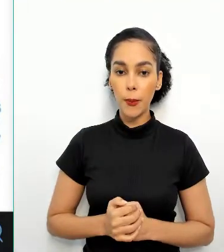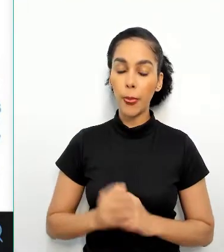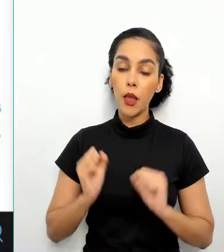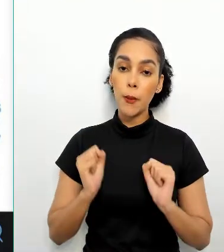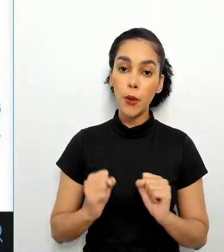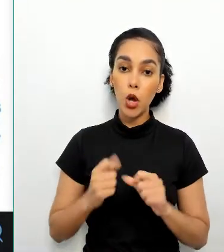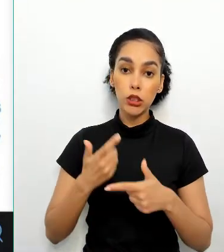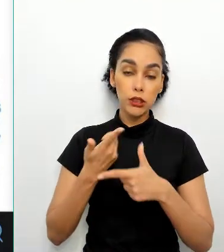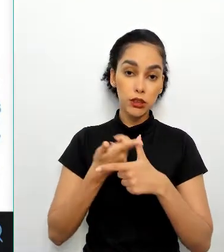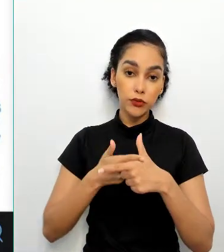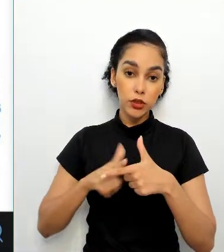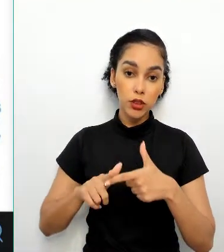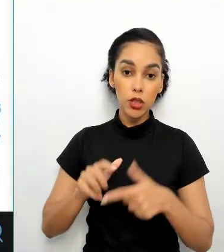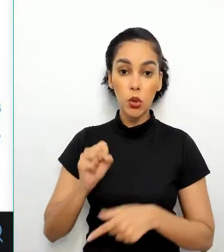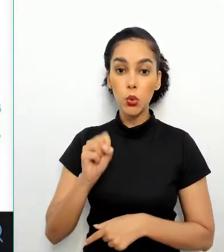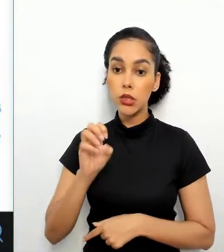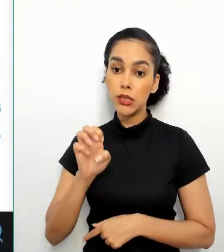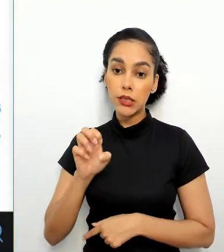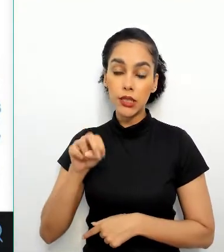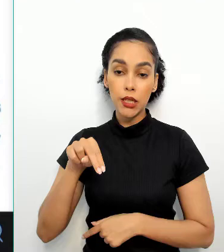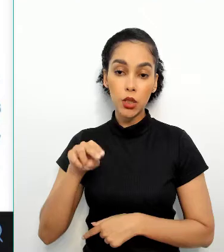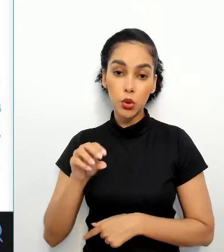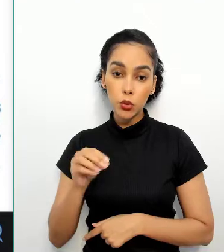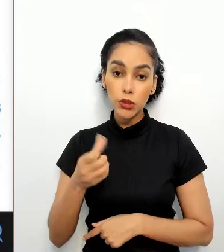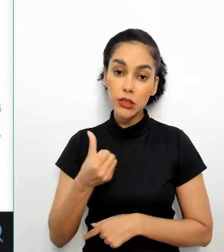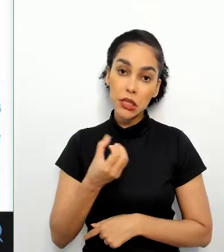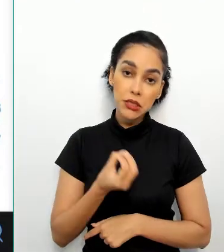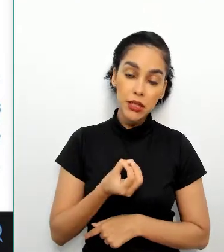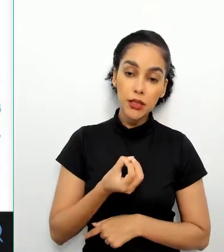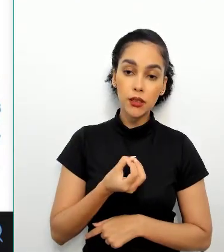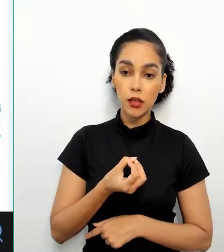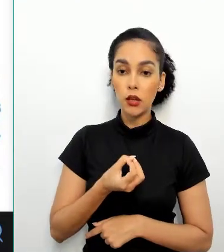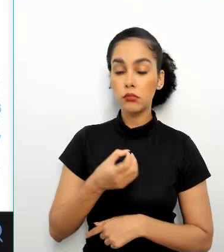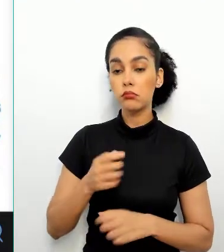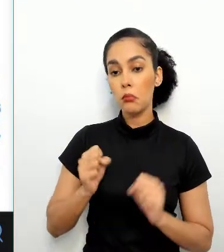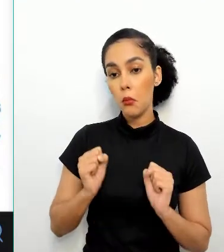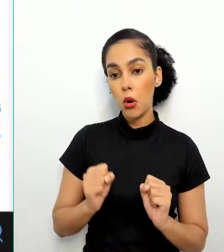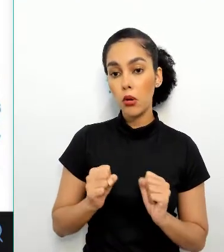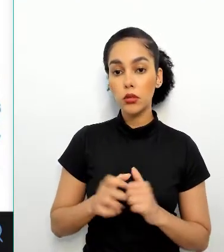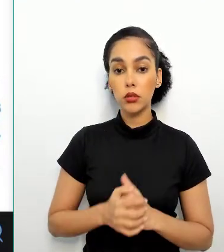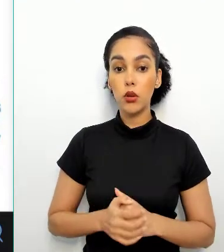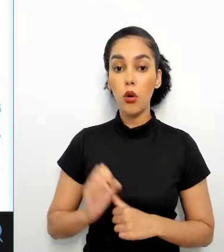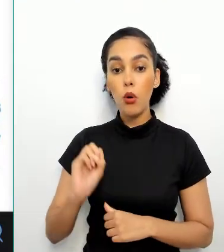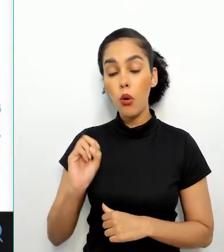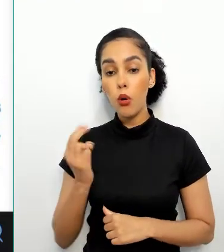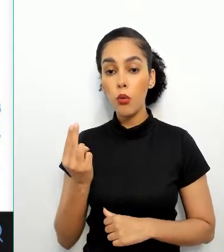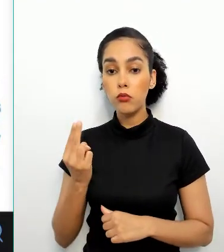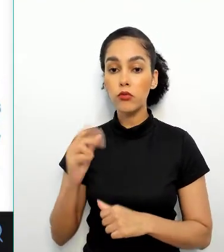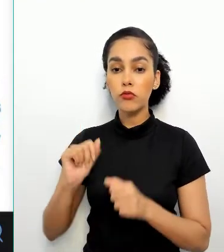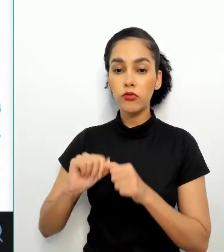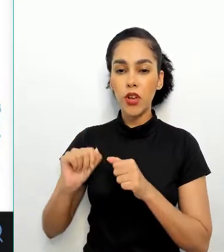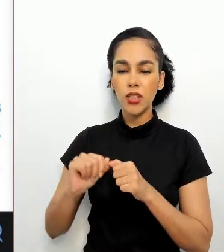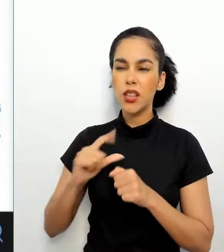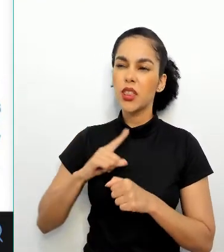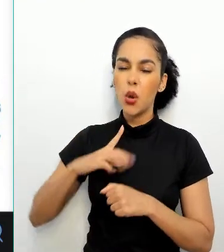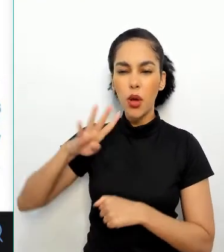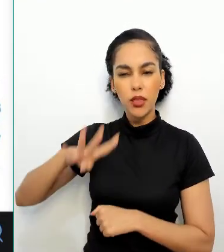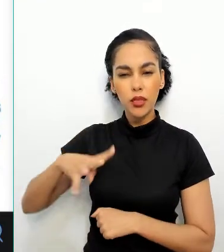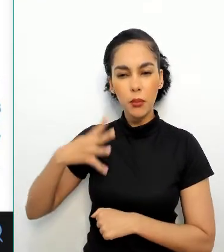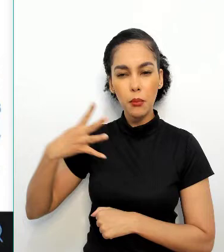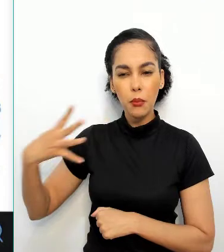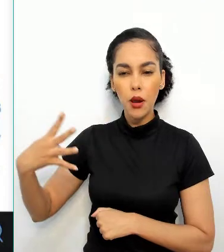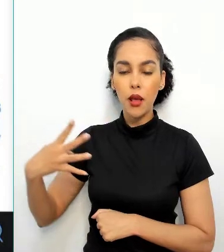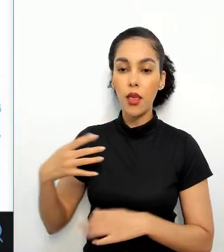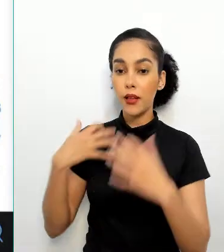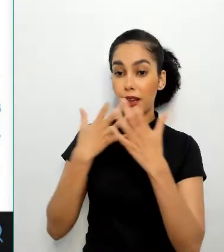de 60 pelo cosseno de 60, vai precisar saber o seno de 60 ou o cosseno de 60, ou constrói aquela tabela que o pessoal